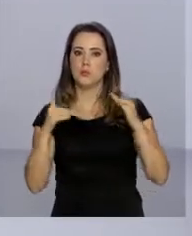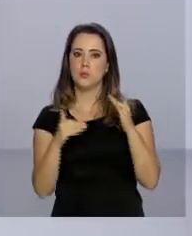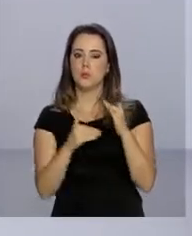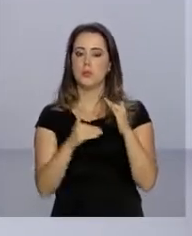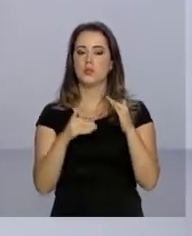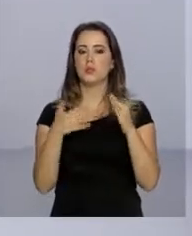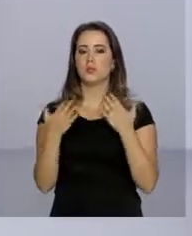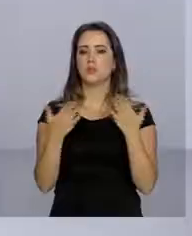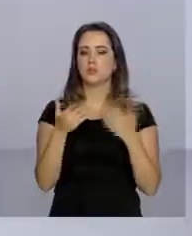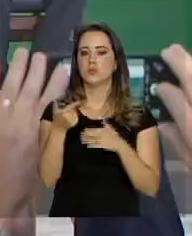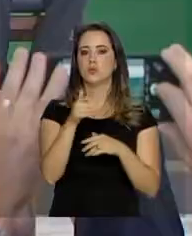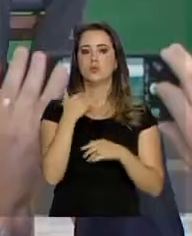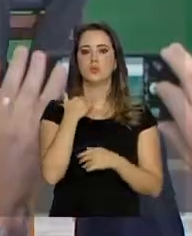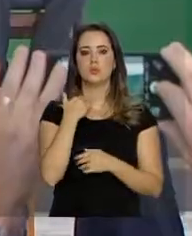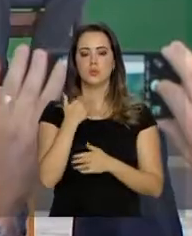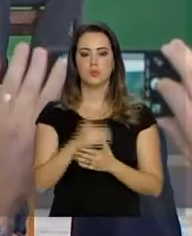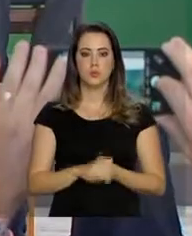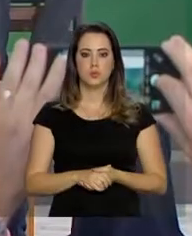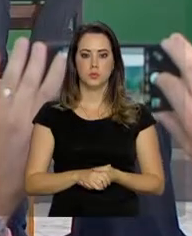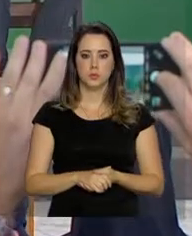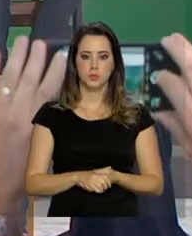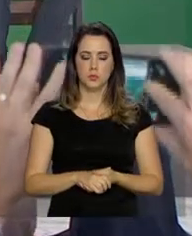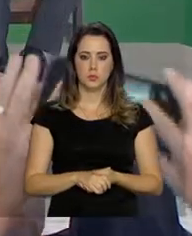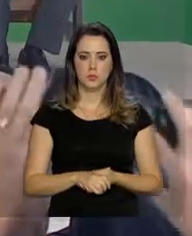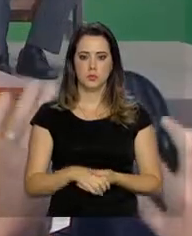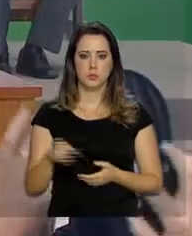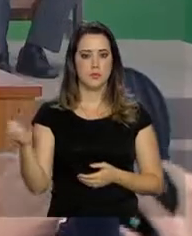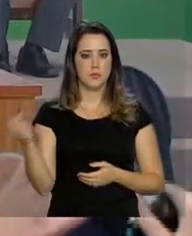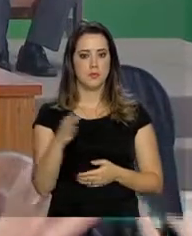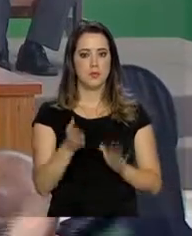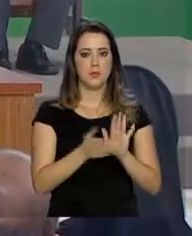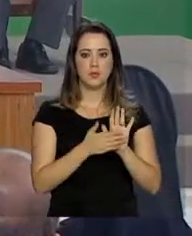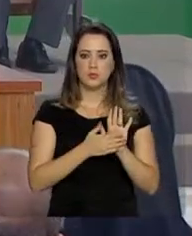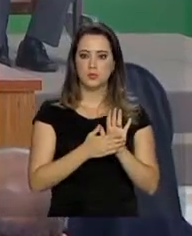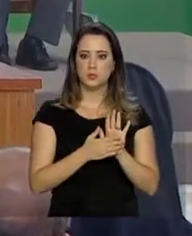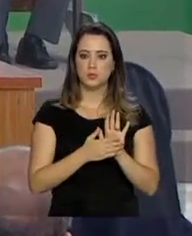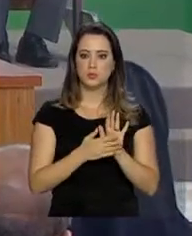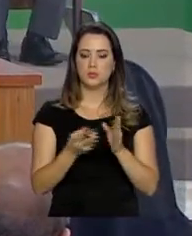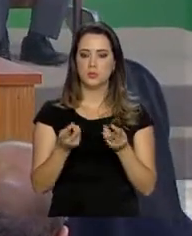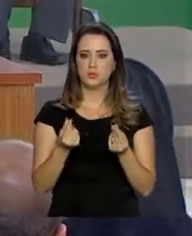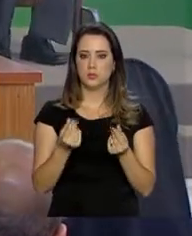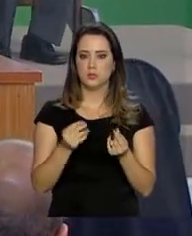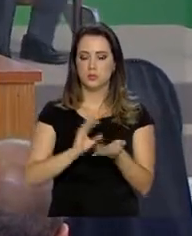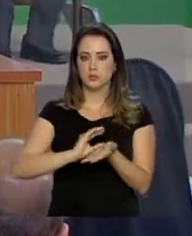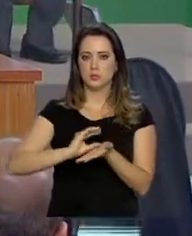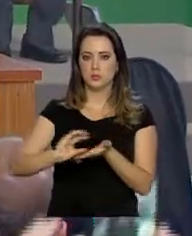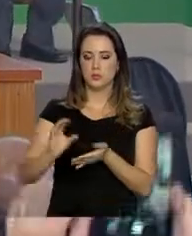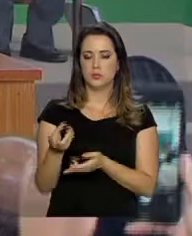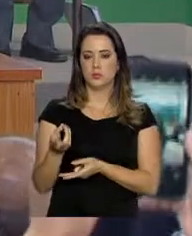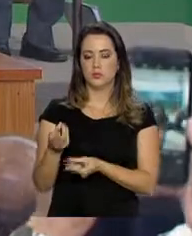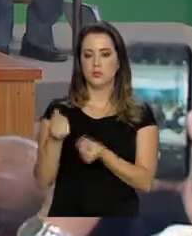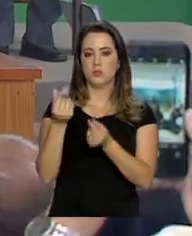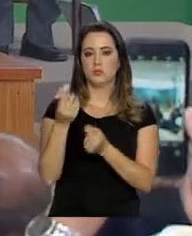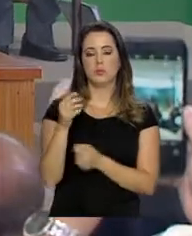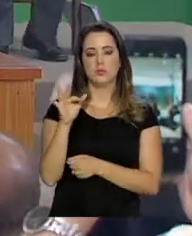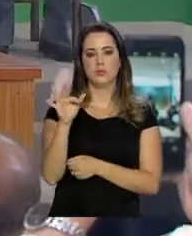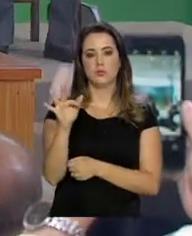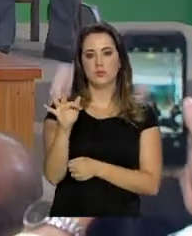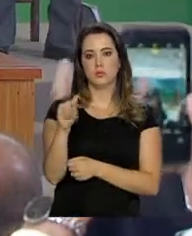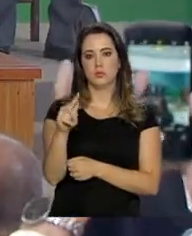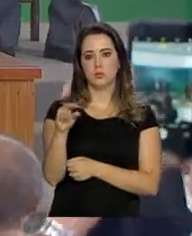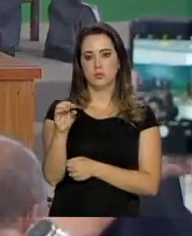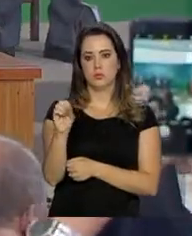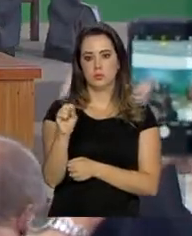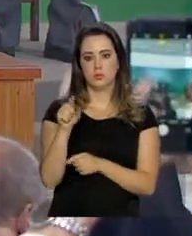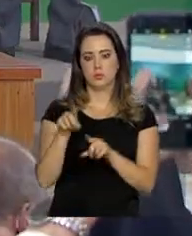no mercado a nova proposta de linha de crédito destina parte dos recursos do fundo de garantia do tempo